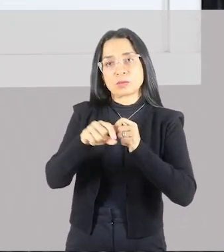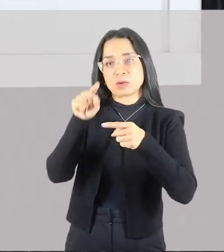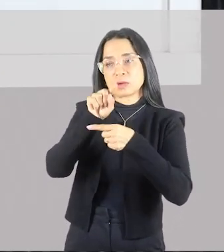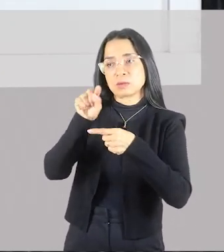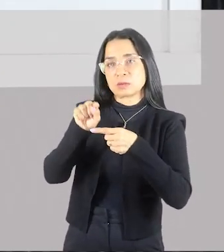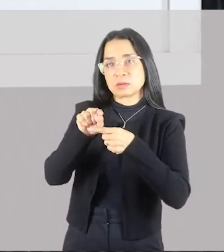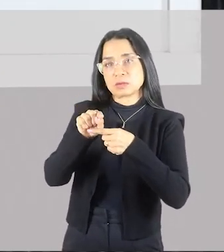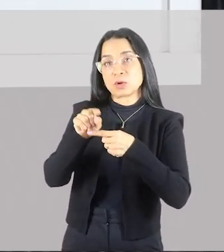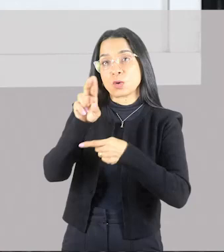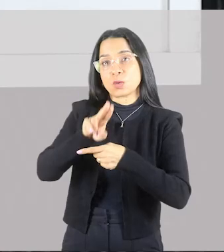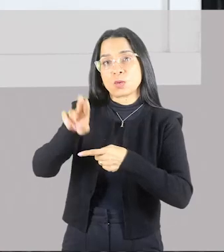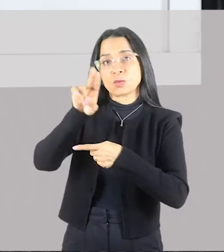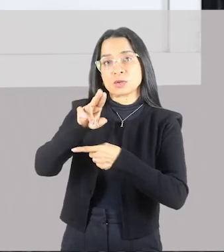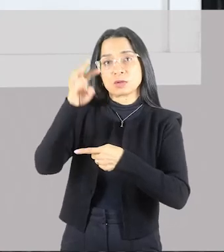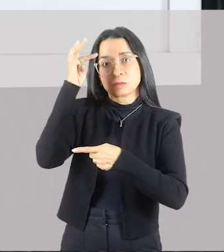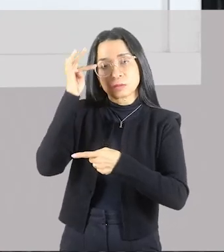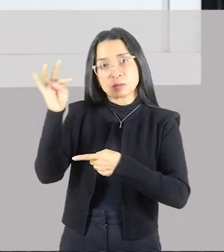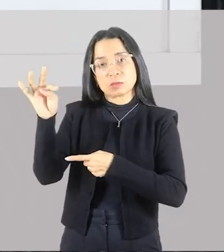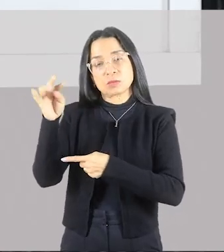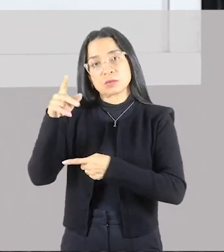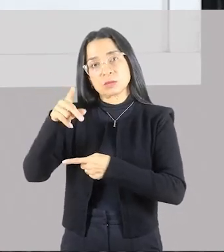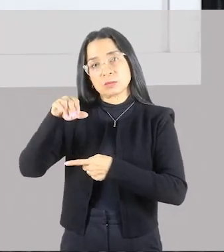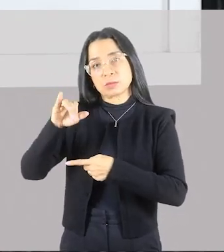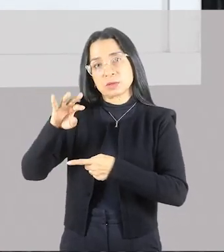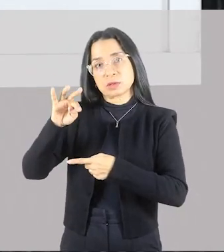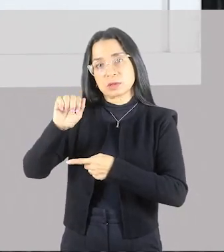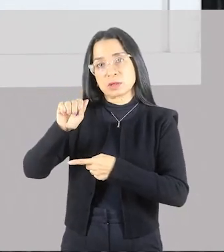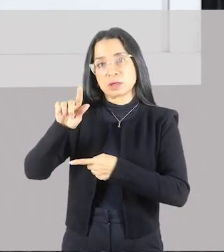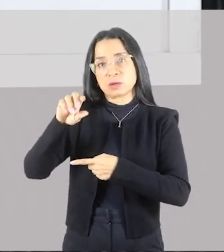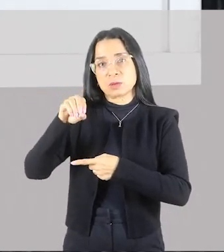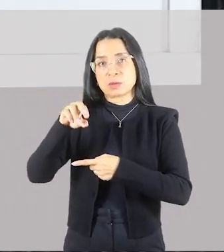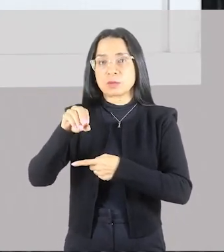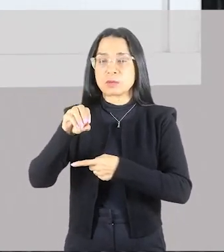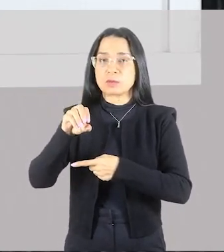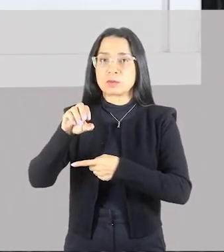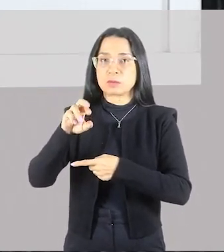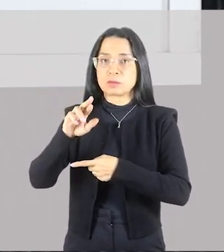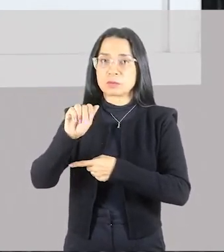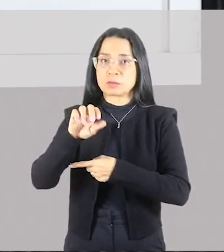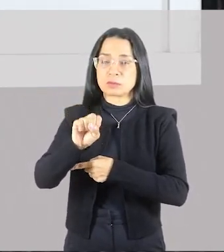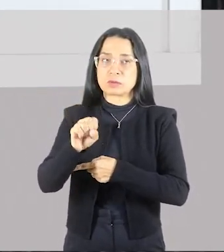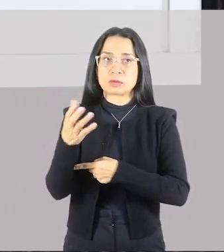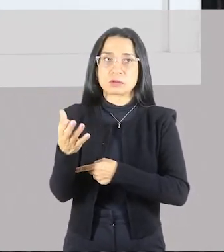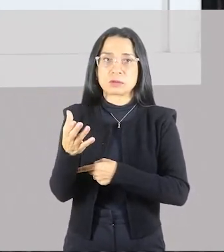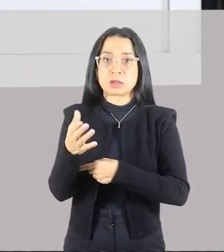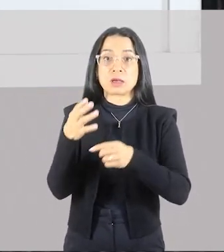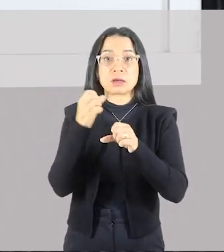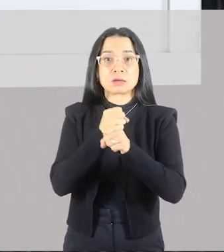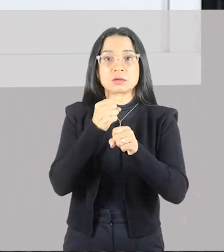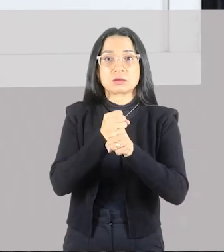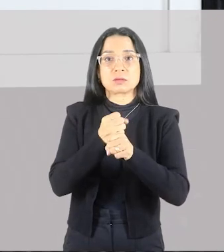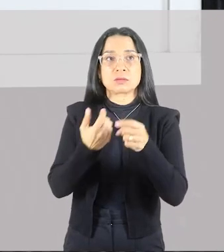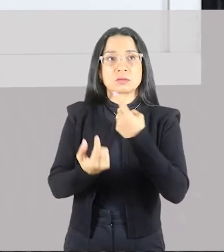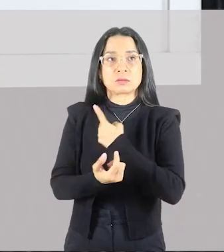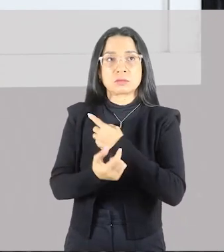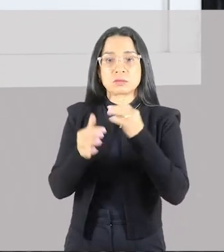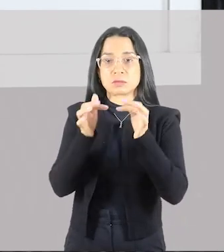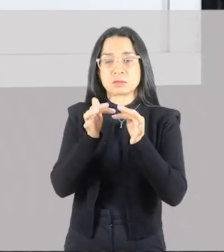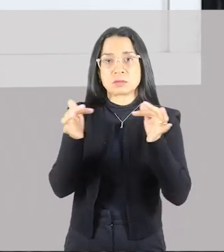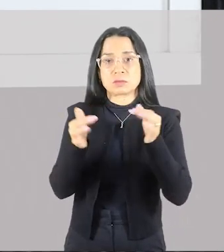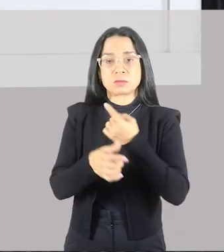Pitágoras. Tá? Olha a dica aí. Então, turminha, para você calcular essa área aqui, a fórmula é a seguinte. Área do